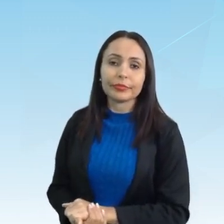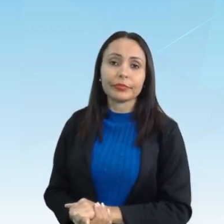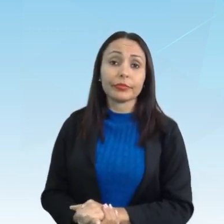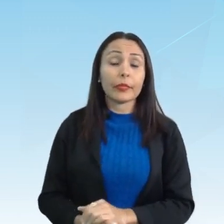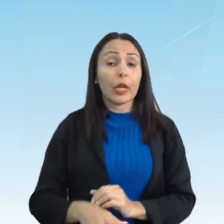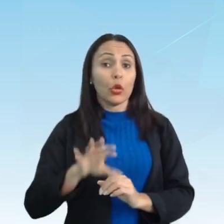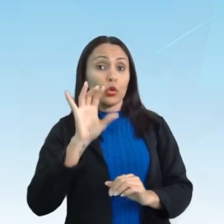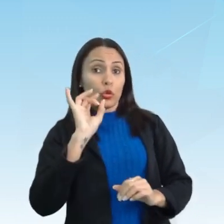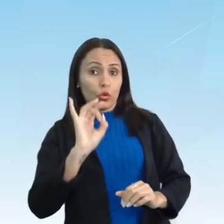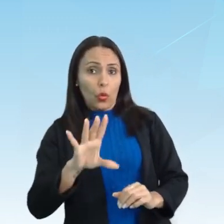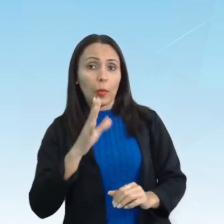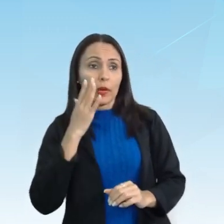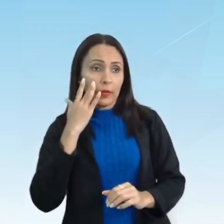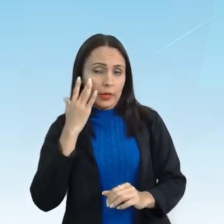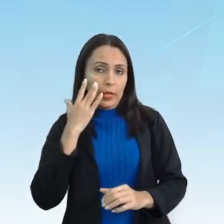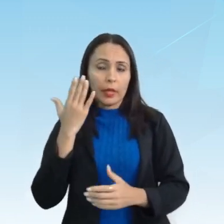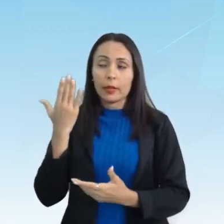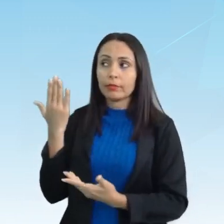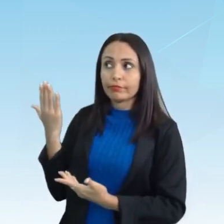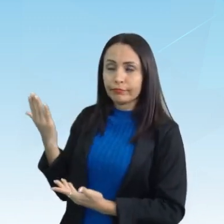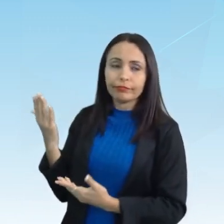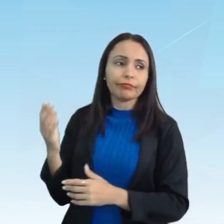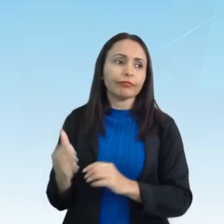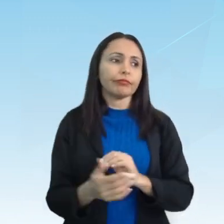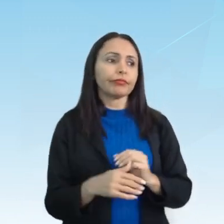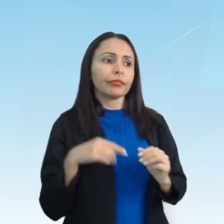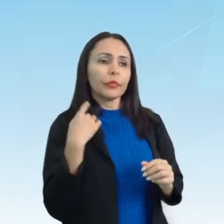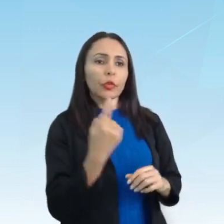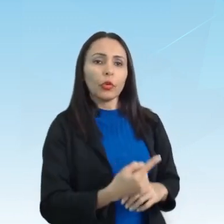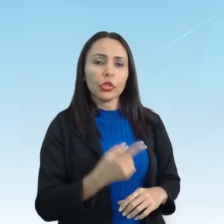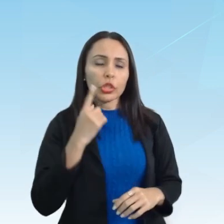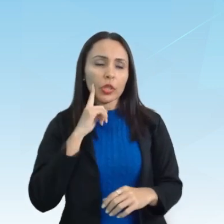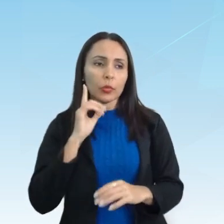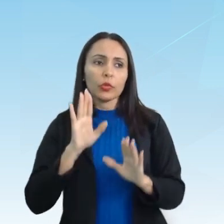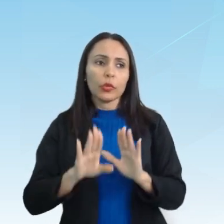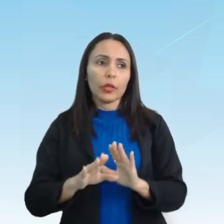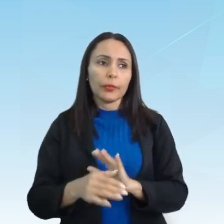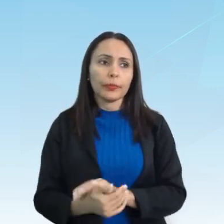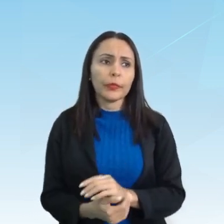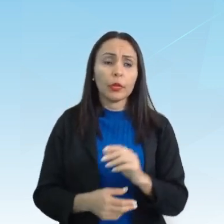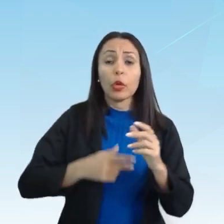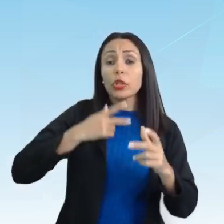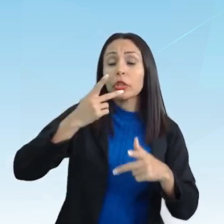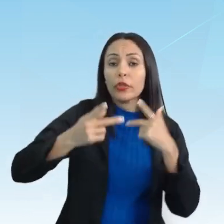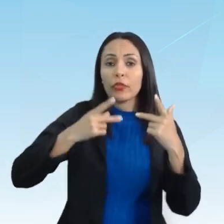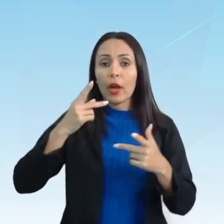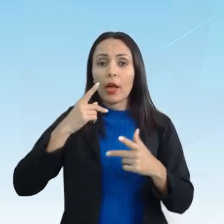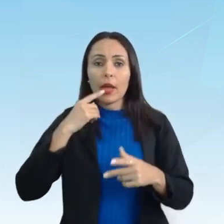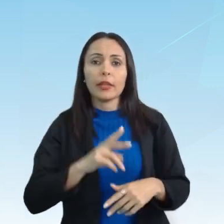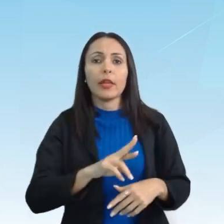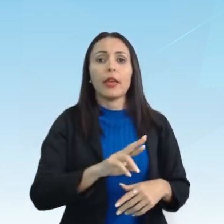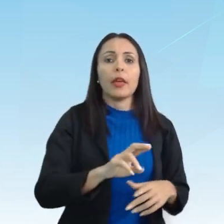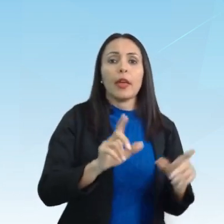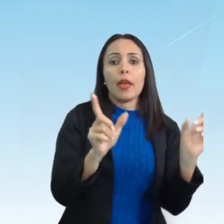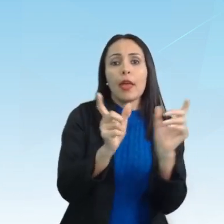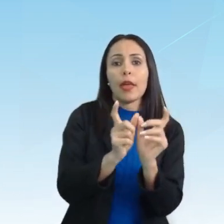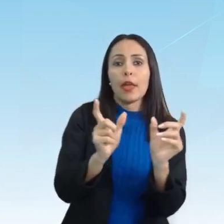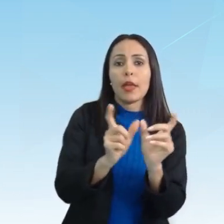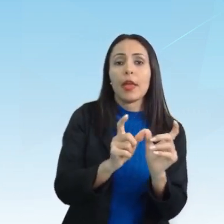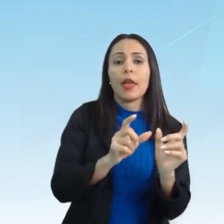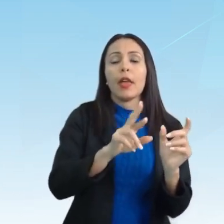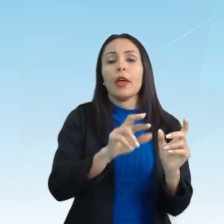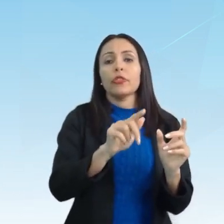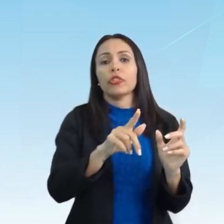para anunciar logo, nós temos aqui a seguinte questão. Quando a gente fala de regência verbal, também